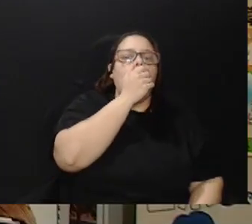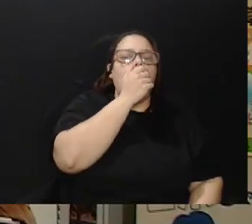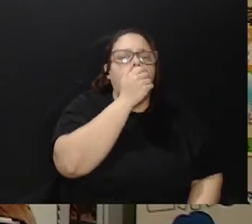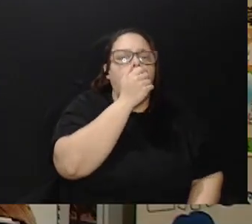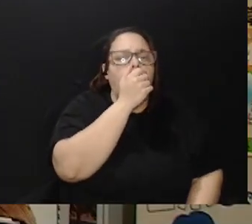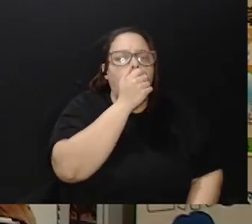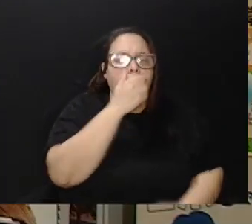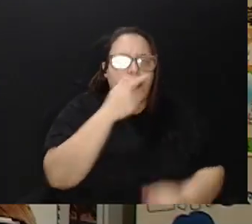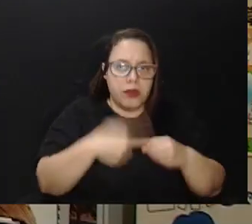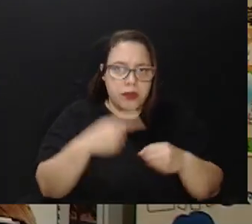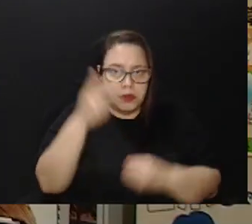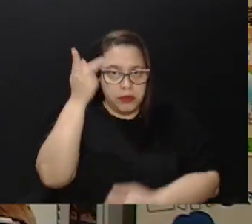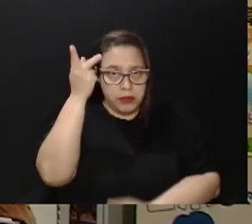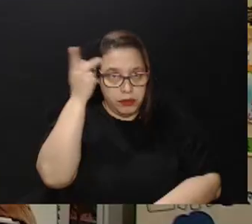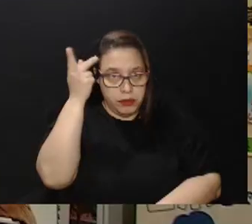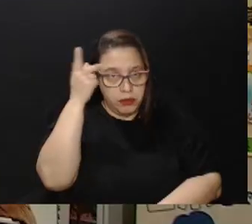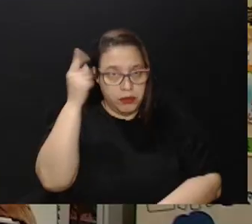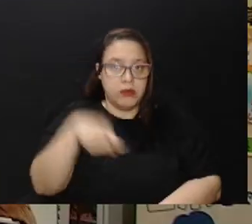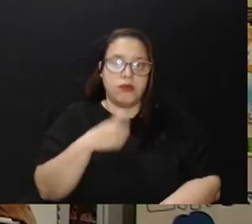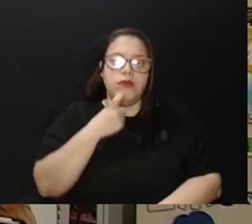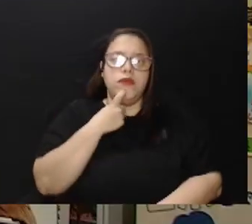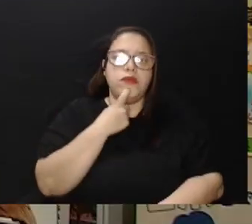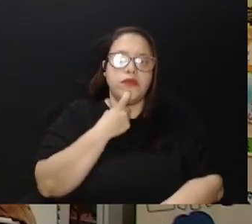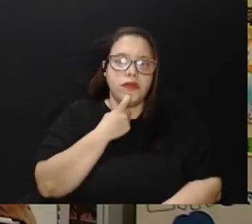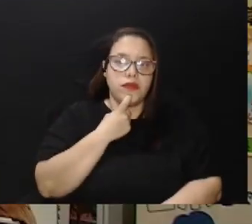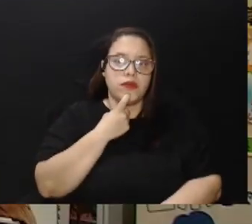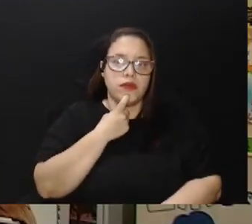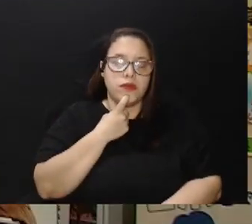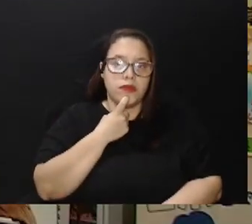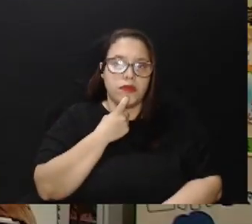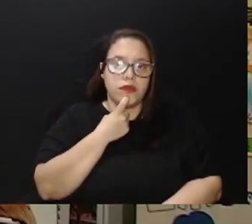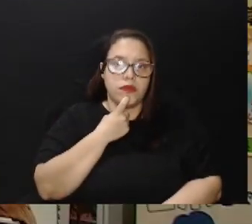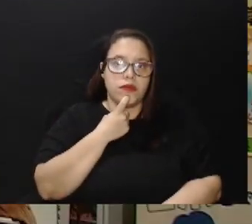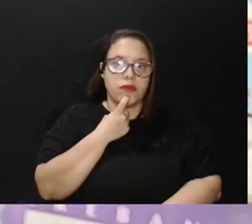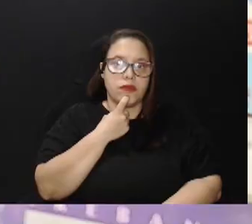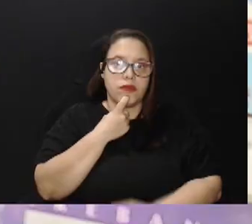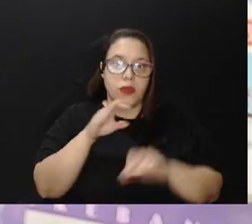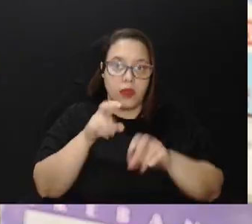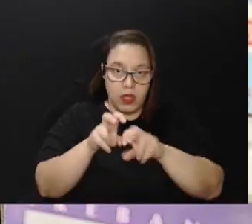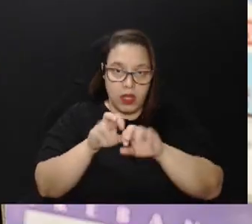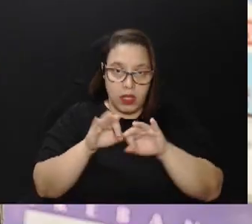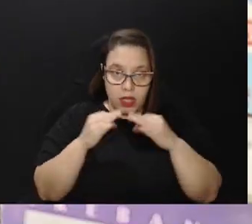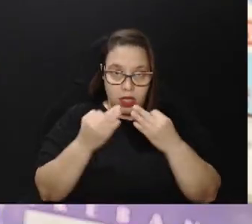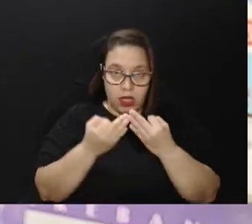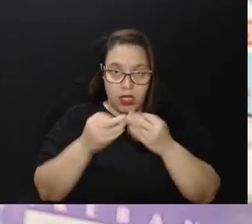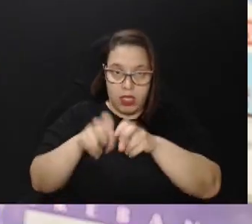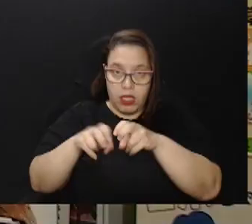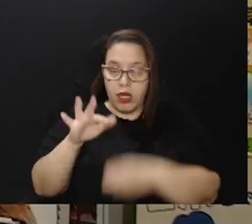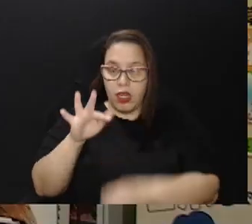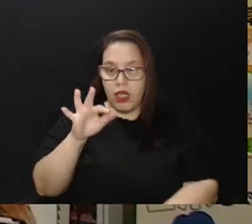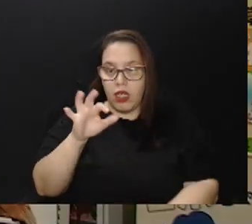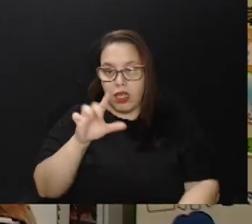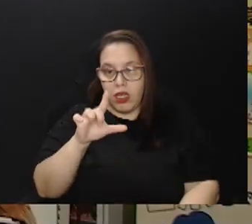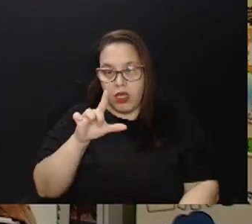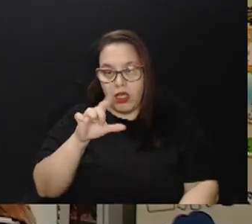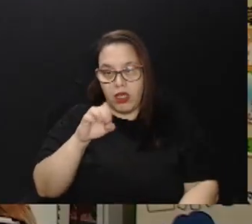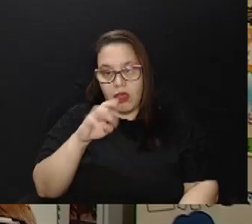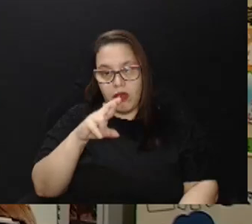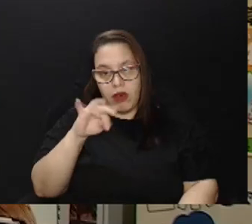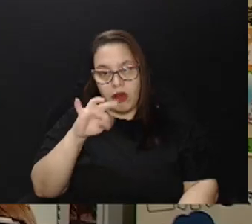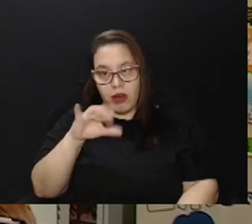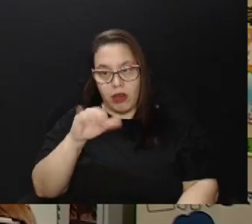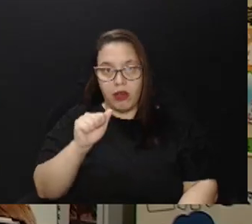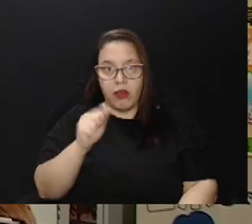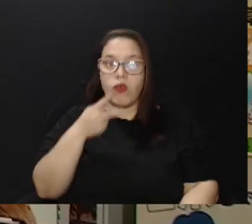em Campinas, tinha uma fazenda chamada Floresta, que falam que era em Indaiatuba,